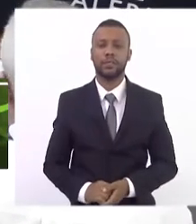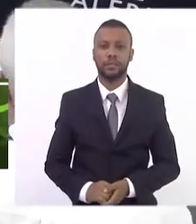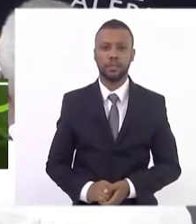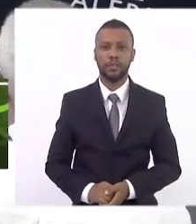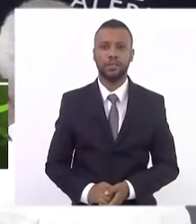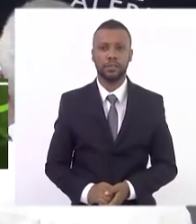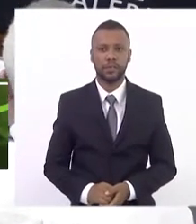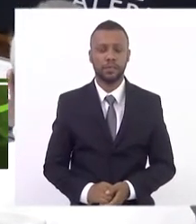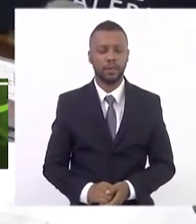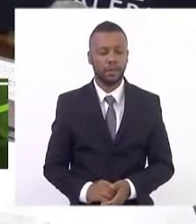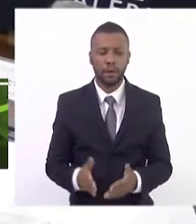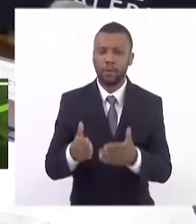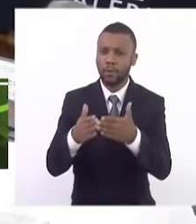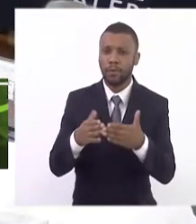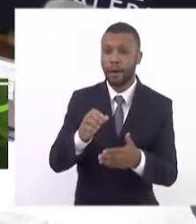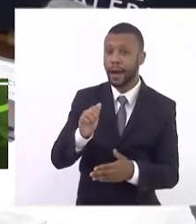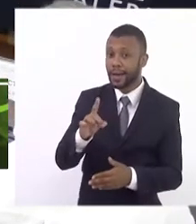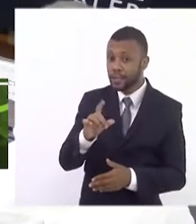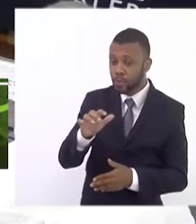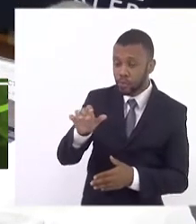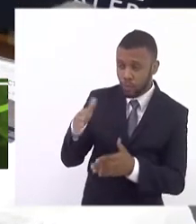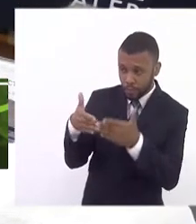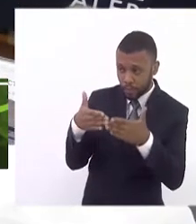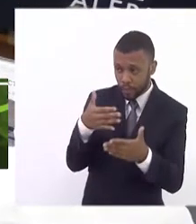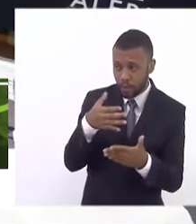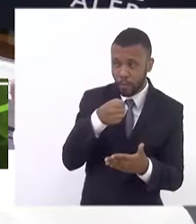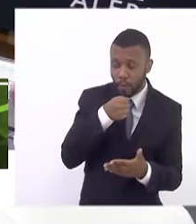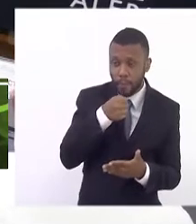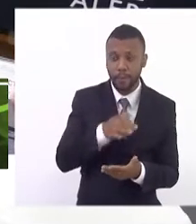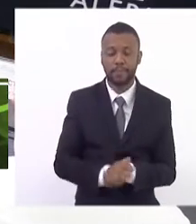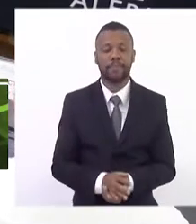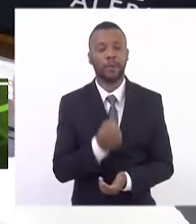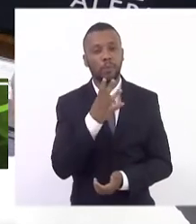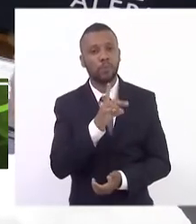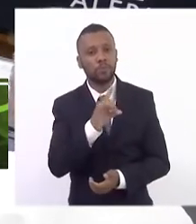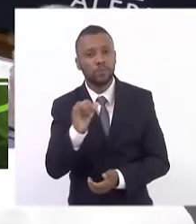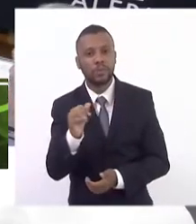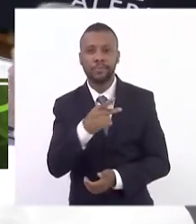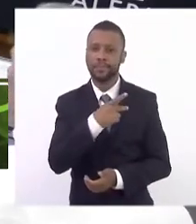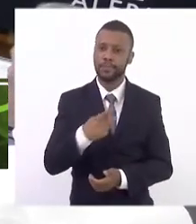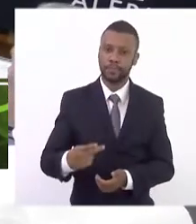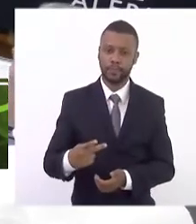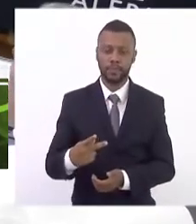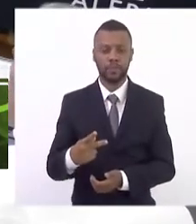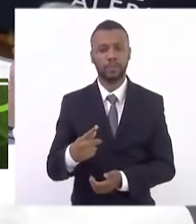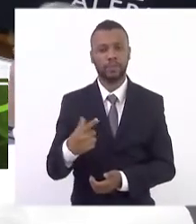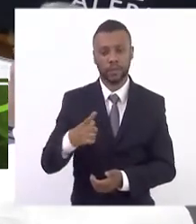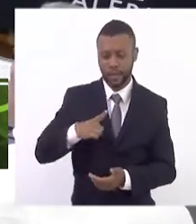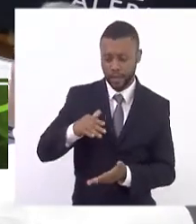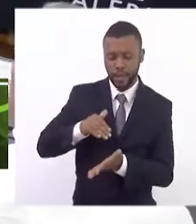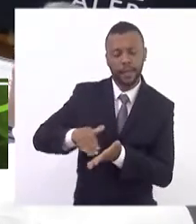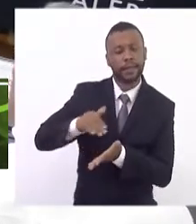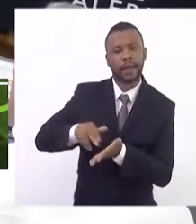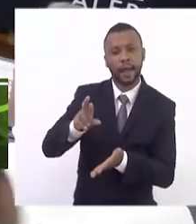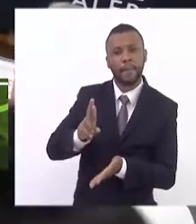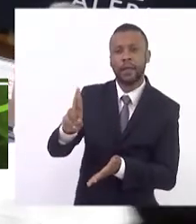Por favor, Abelson. Bom dia, presidente. Temos aqui na secretaria o Claudino, que vai fazer a